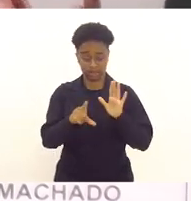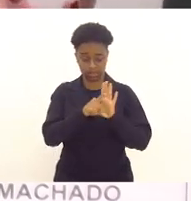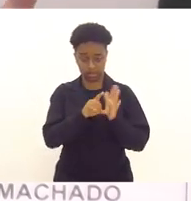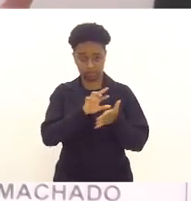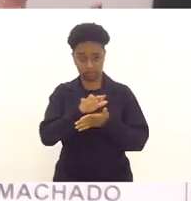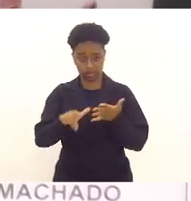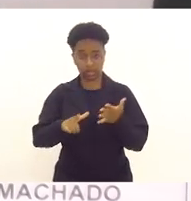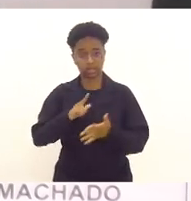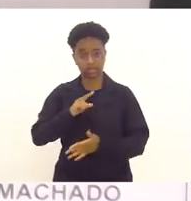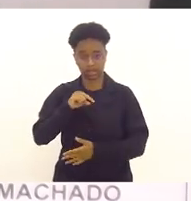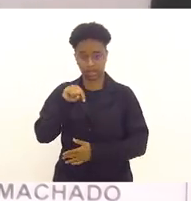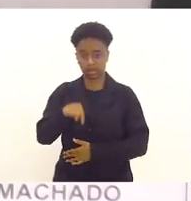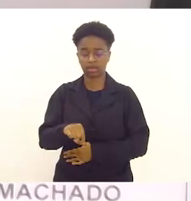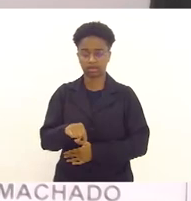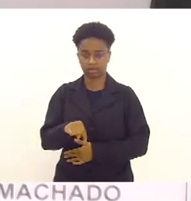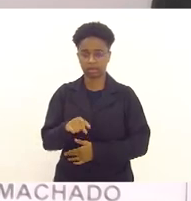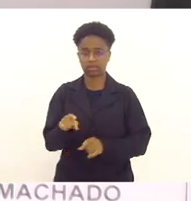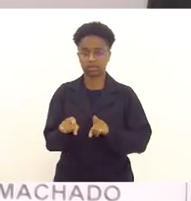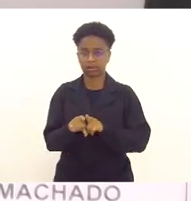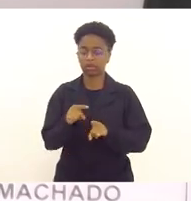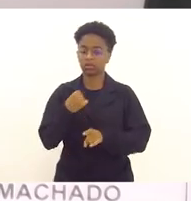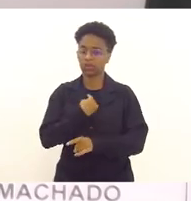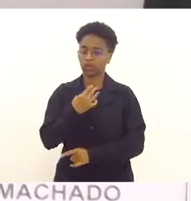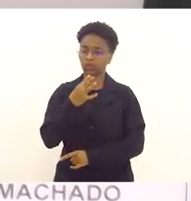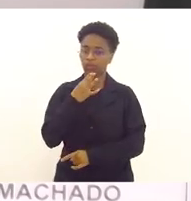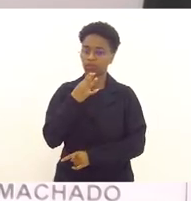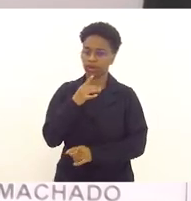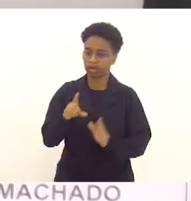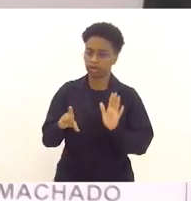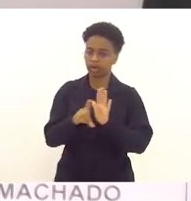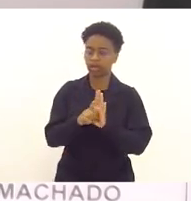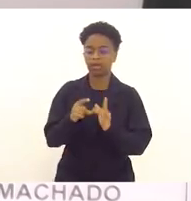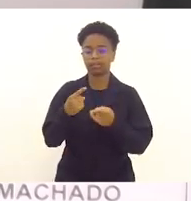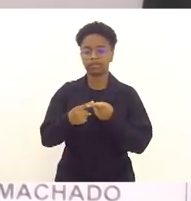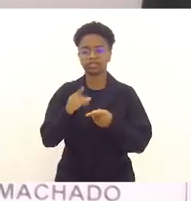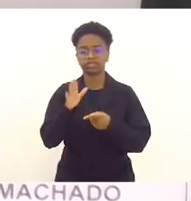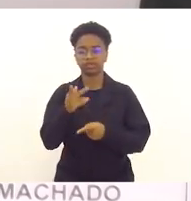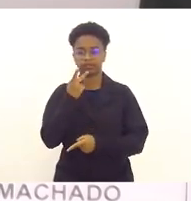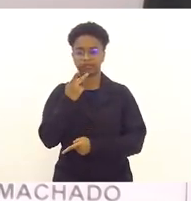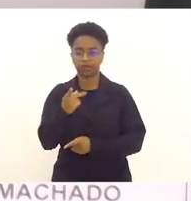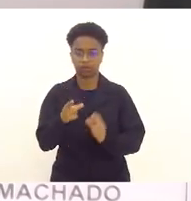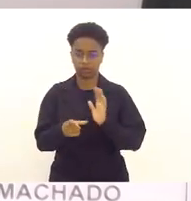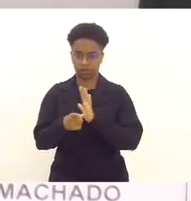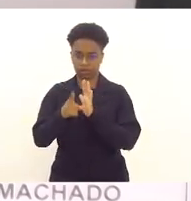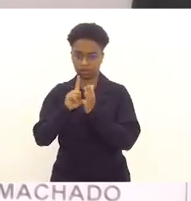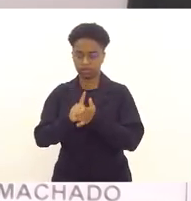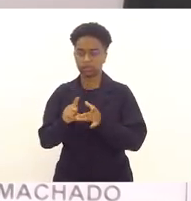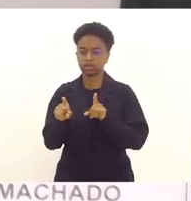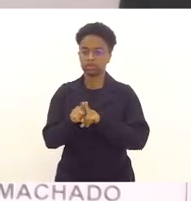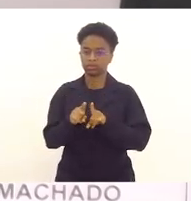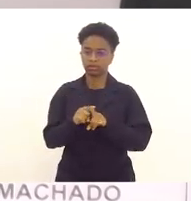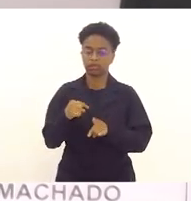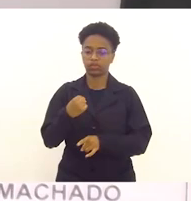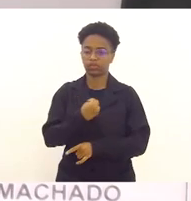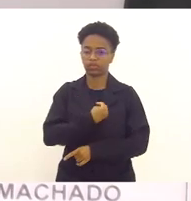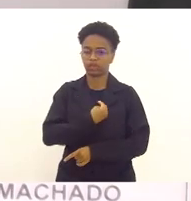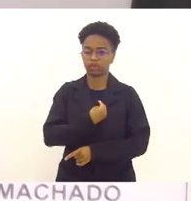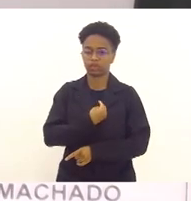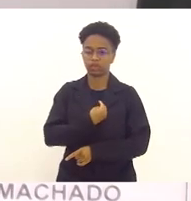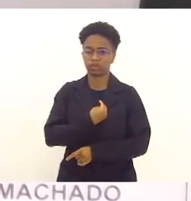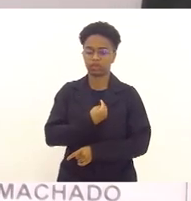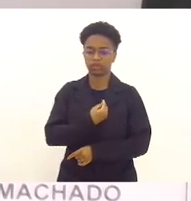estão aí para isso vamos vamos conhecer as leis foi o que foi falado aqui mais cedo e vamos fazer o nosso